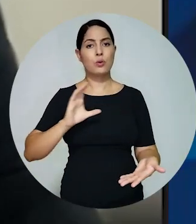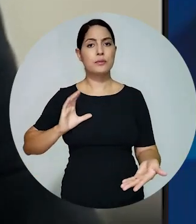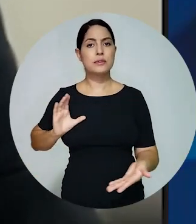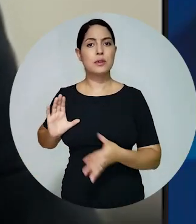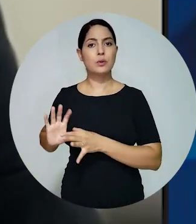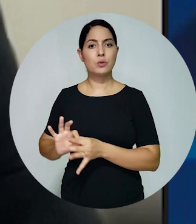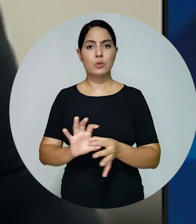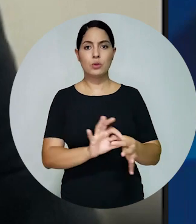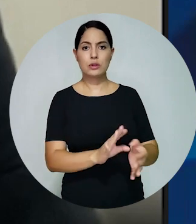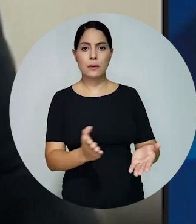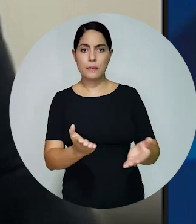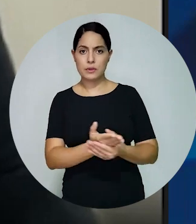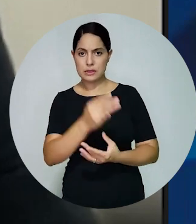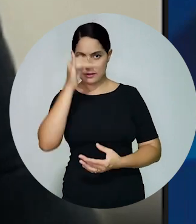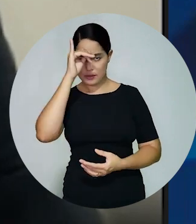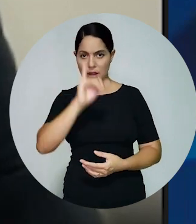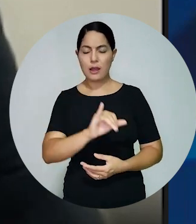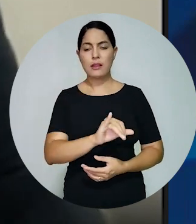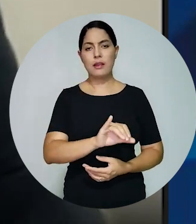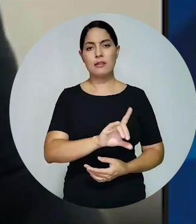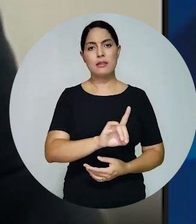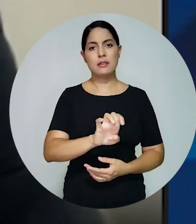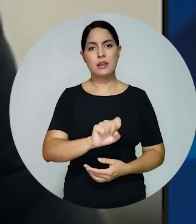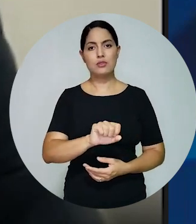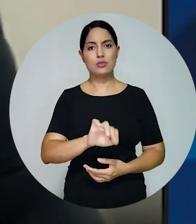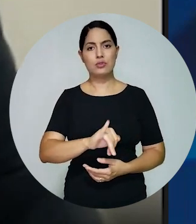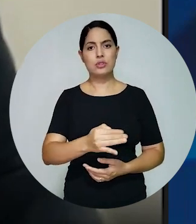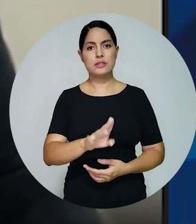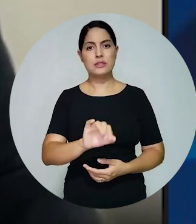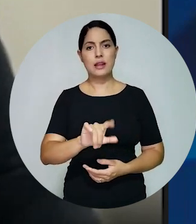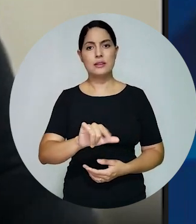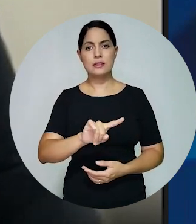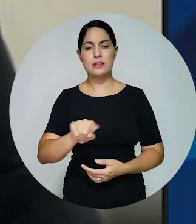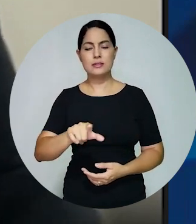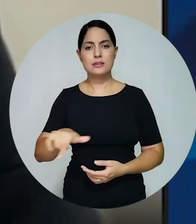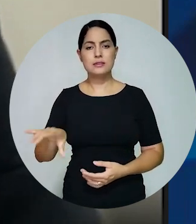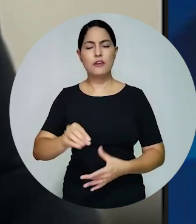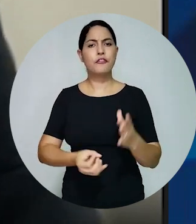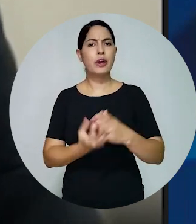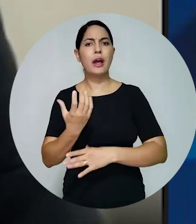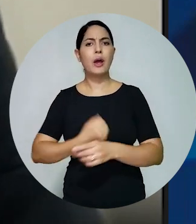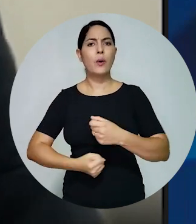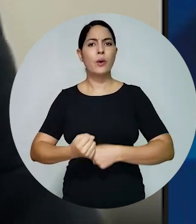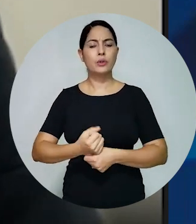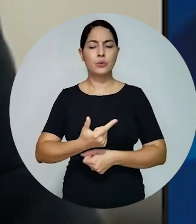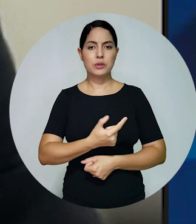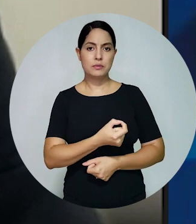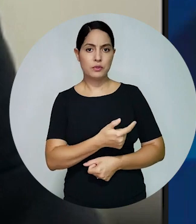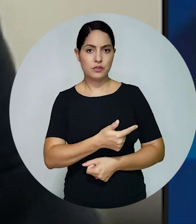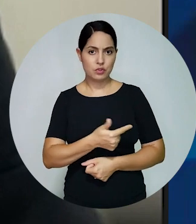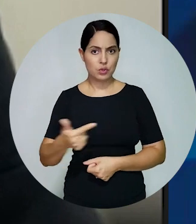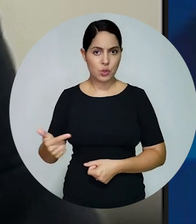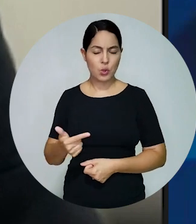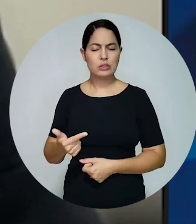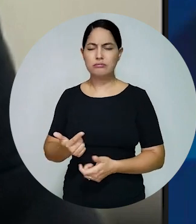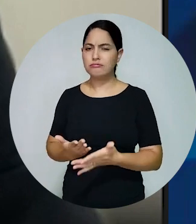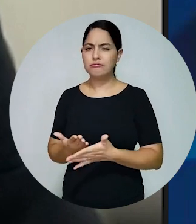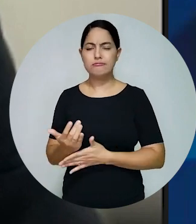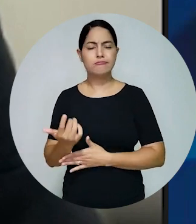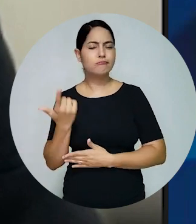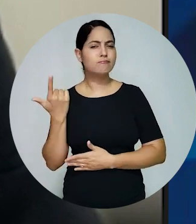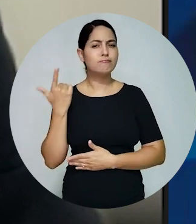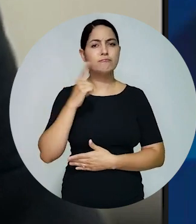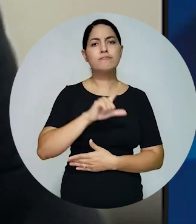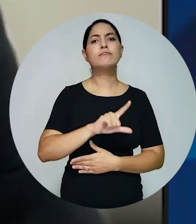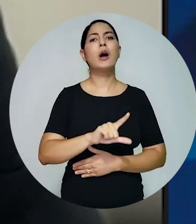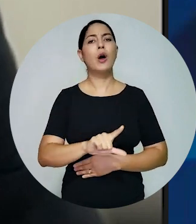de Desjudicialização, a Comissão Especial de Desjudicialização, foi criada em 2022. Foi um grande passo para a advocacia, uma grande